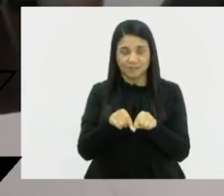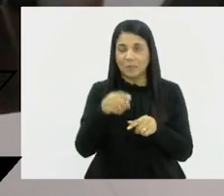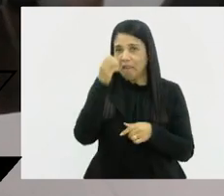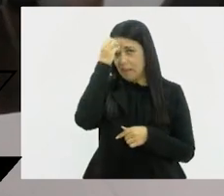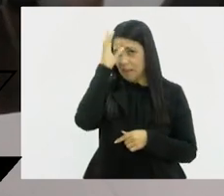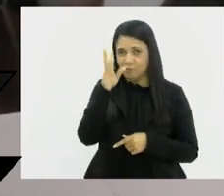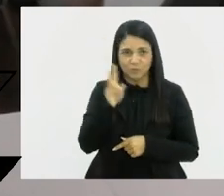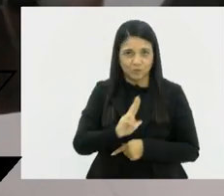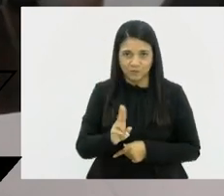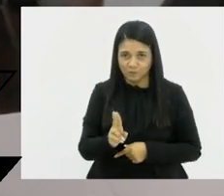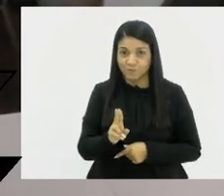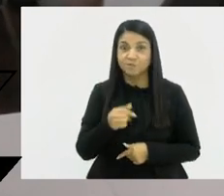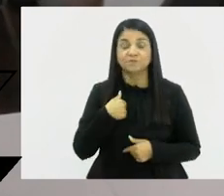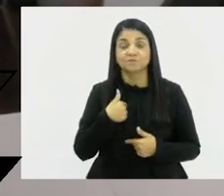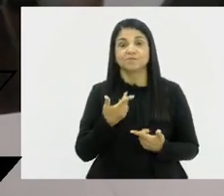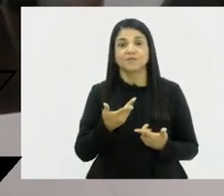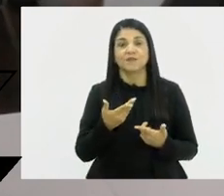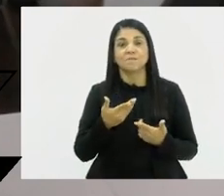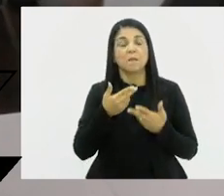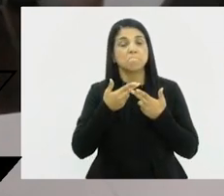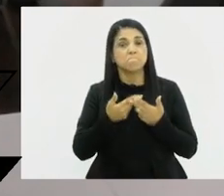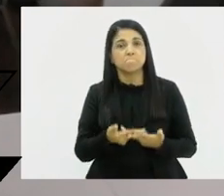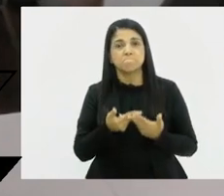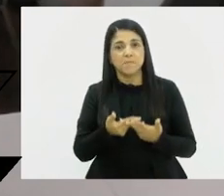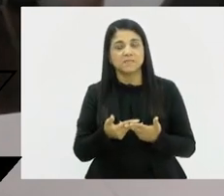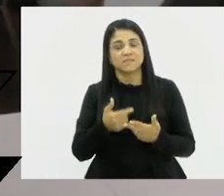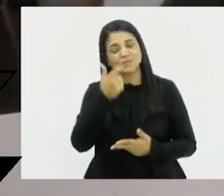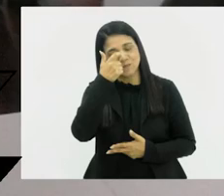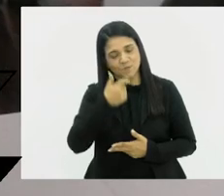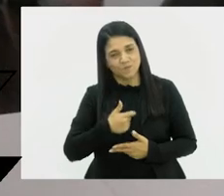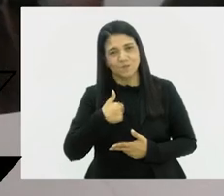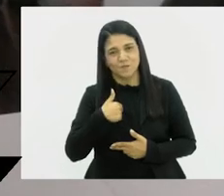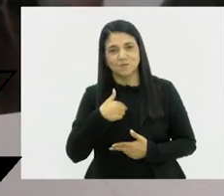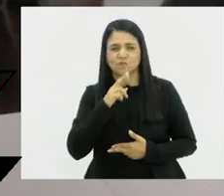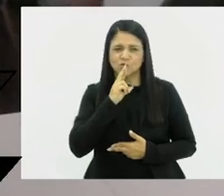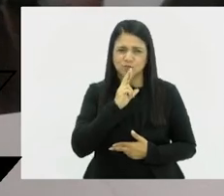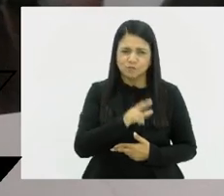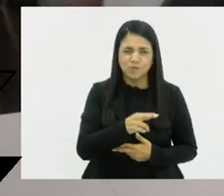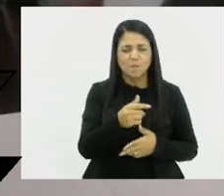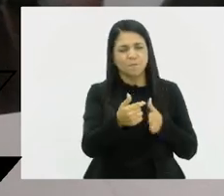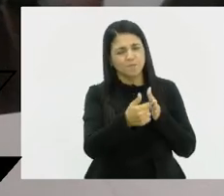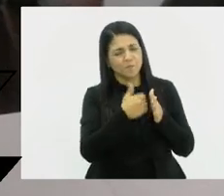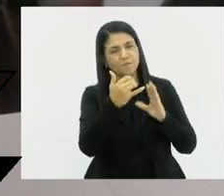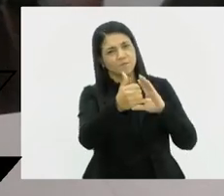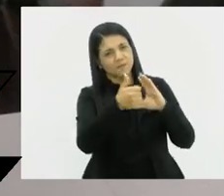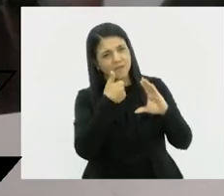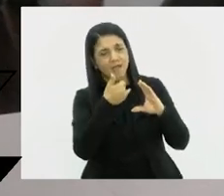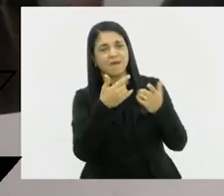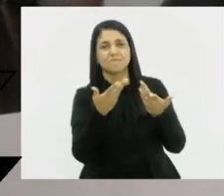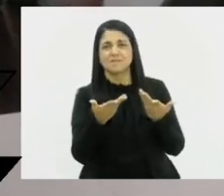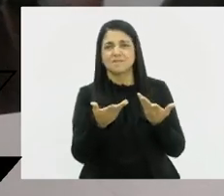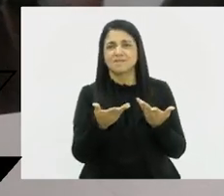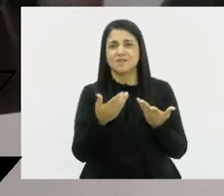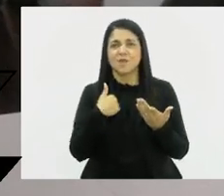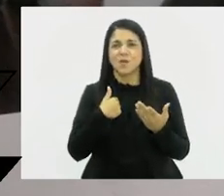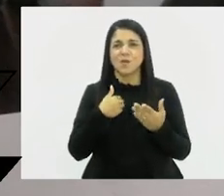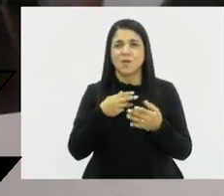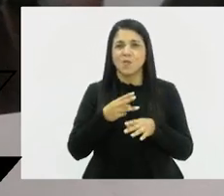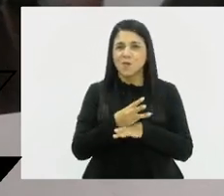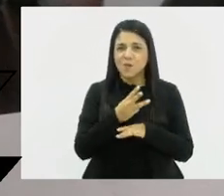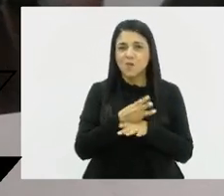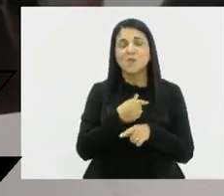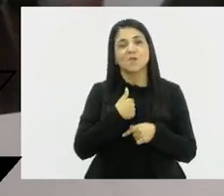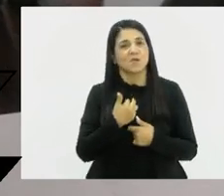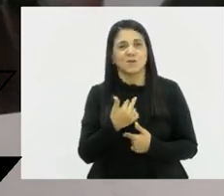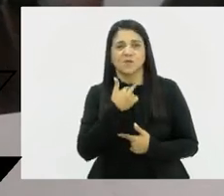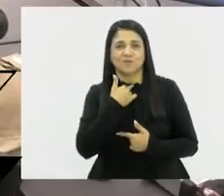nome agora, mas sobretudo pela paciência que tiveram comigo, me respondendo, passando zap, de forma que eu não podia deixar aqui de obrigado, fazer